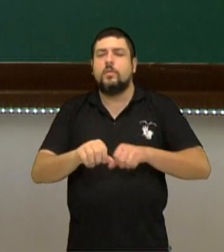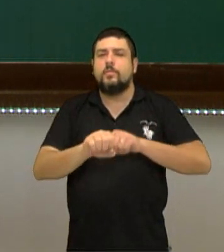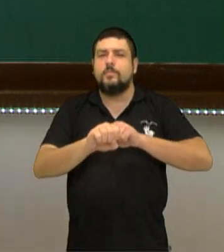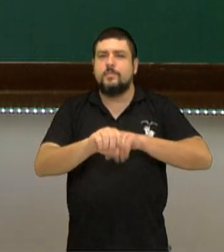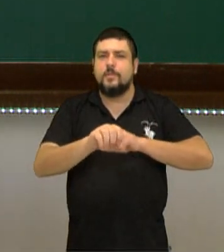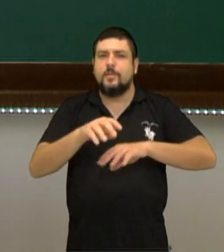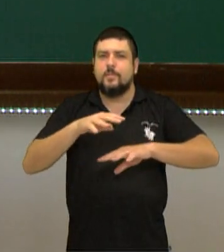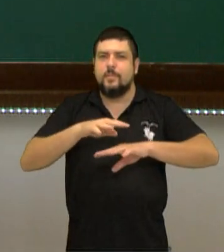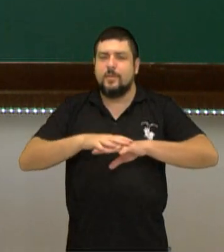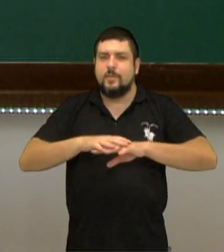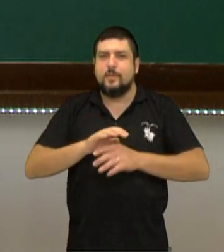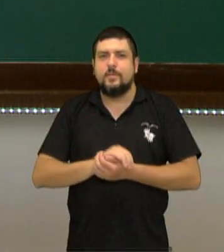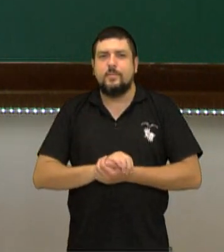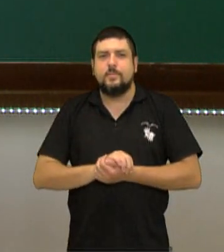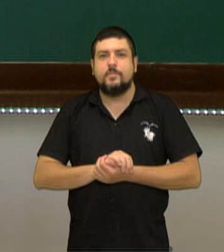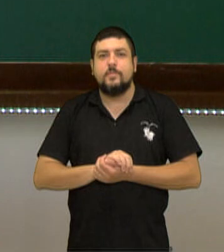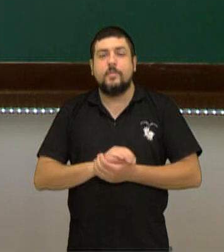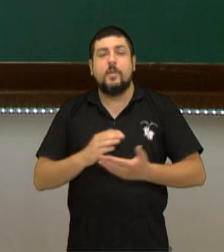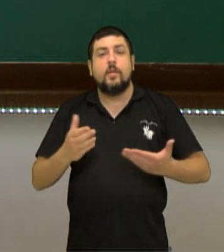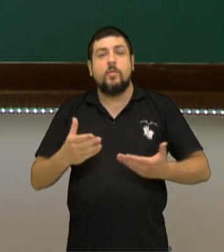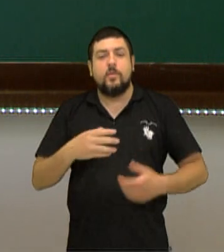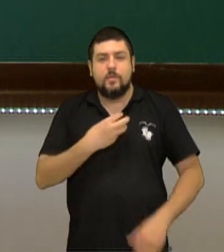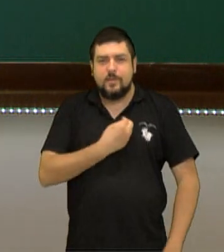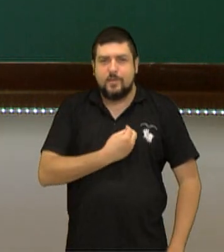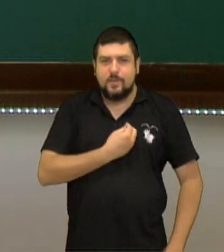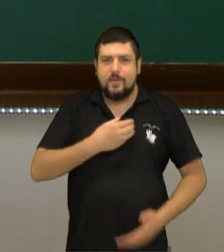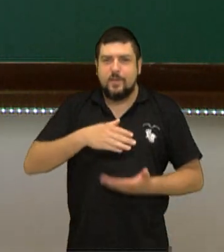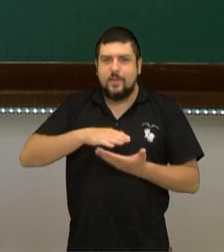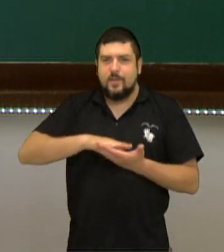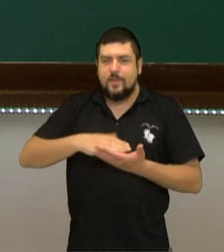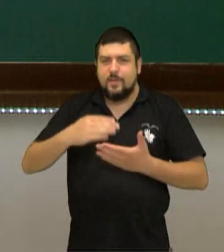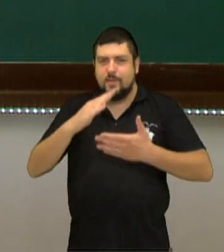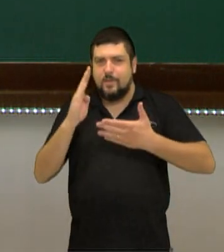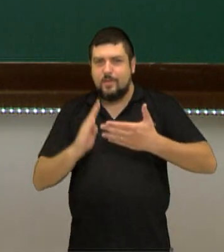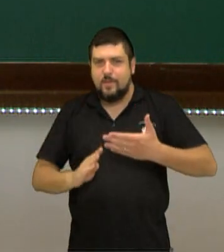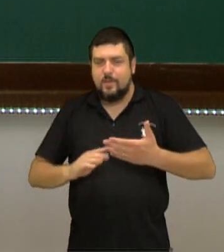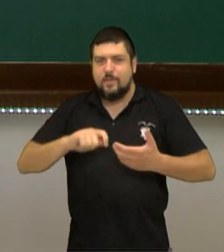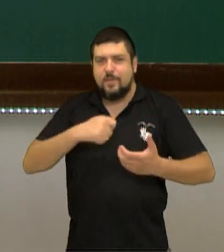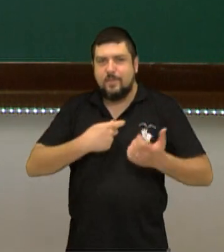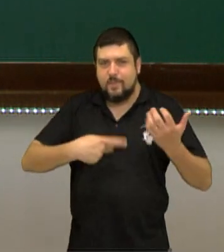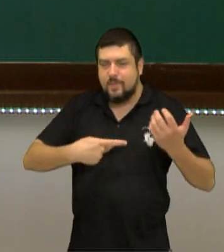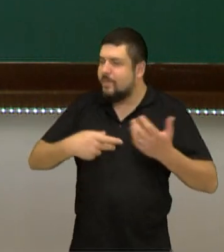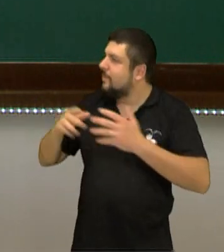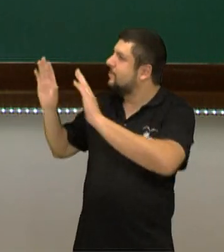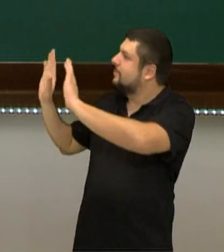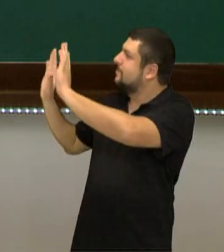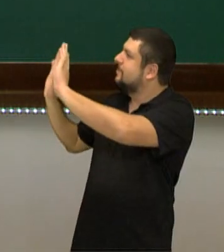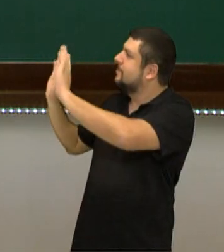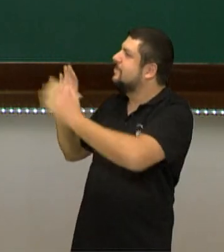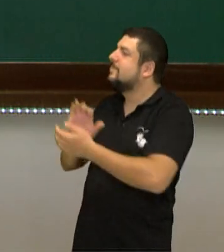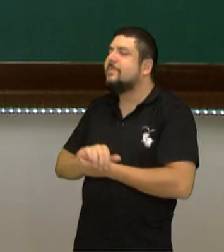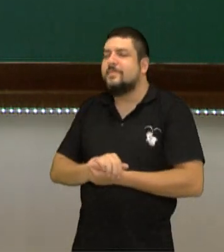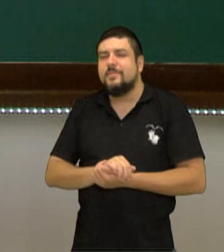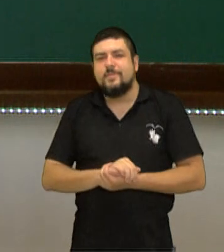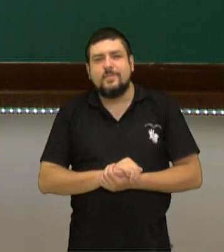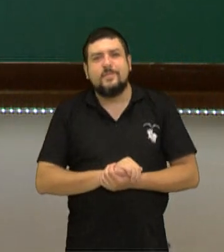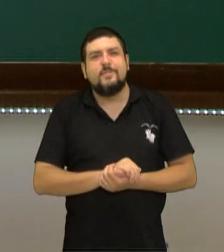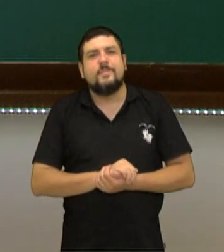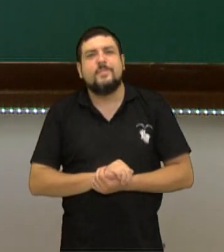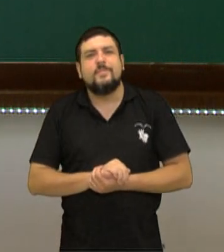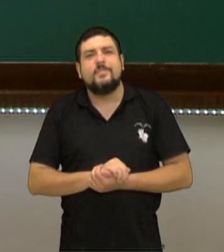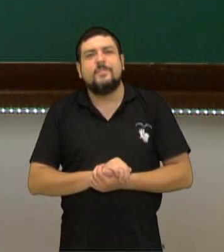matemática. E hoje nós temos aqui o nosso intérprete, o Paulo. Tudo bem, Paulo? Tudo bem